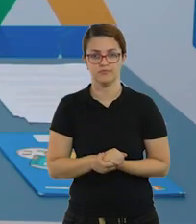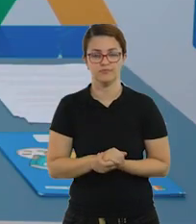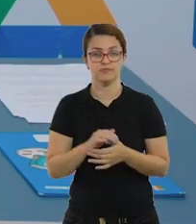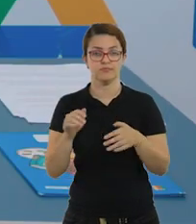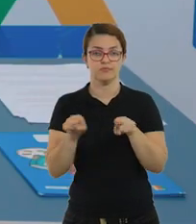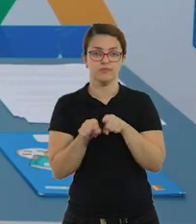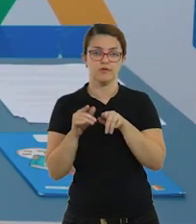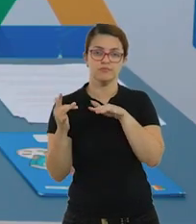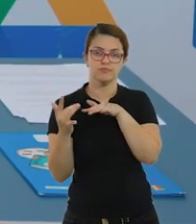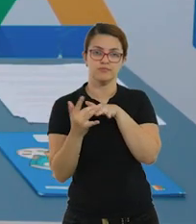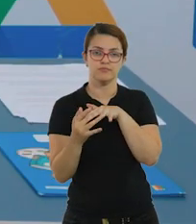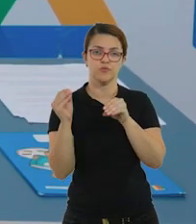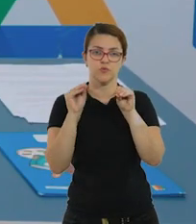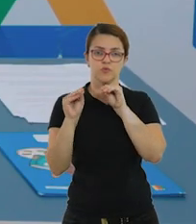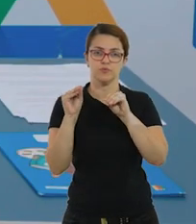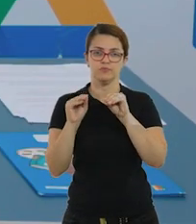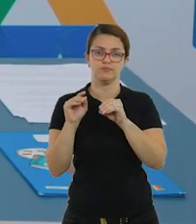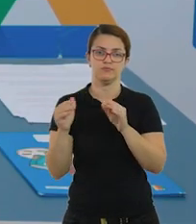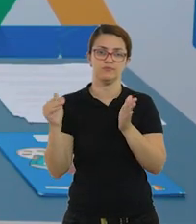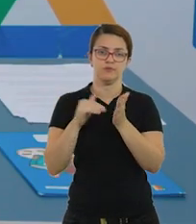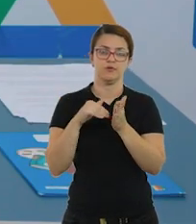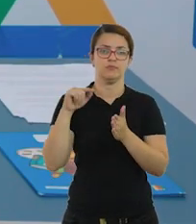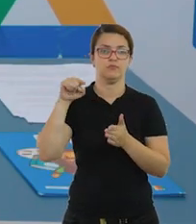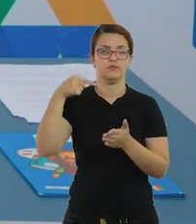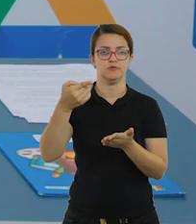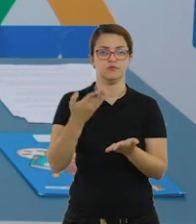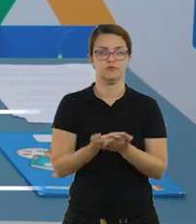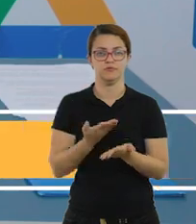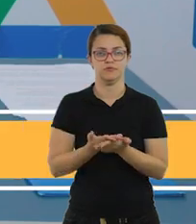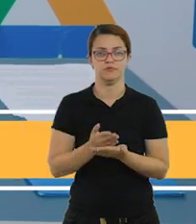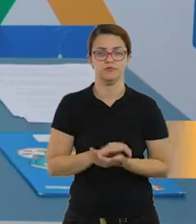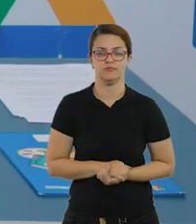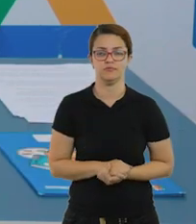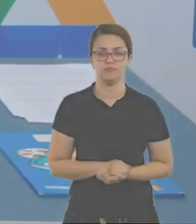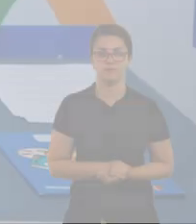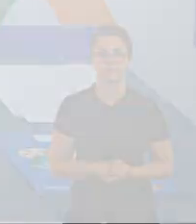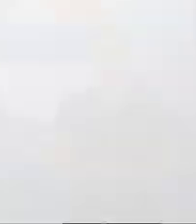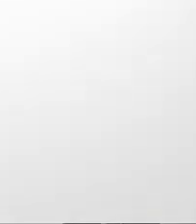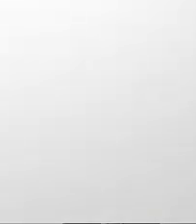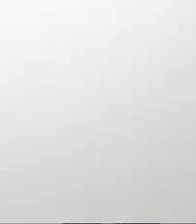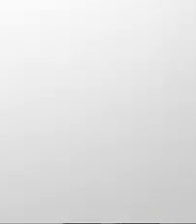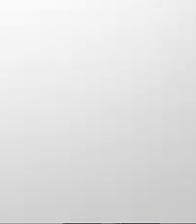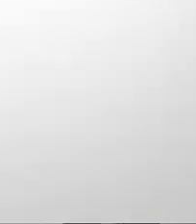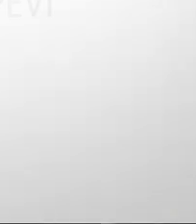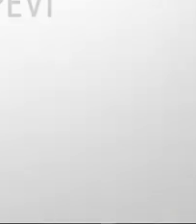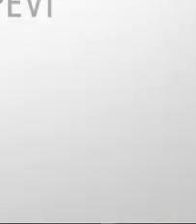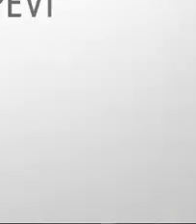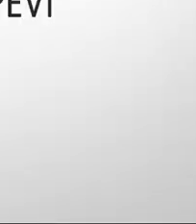coleguinhas, tá? Por meio das redes sociais. Beijo para vocês e até a próxima!